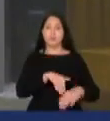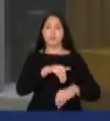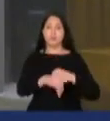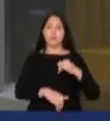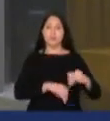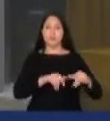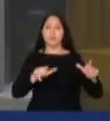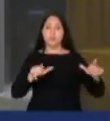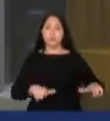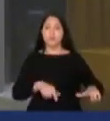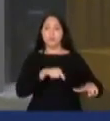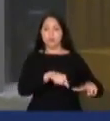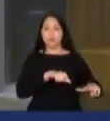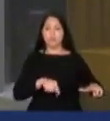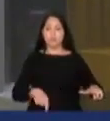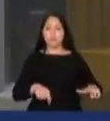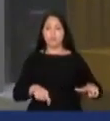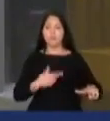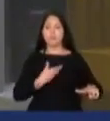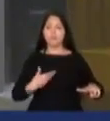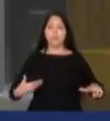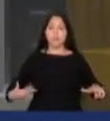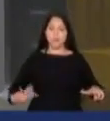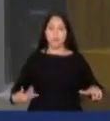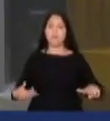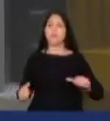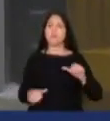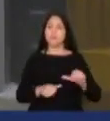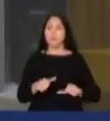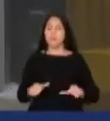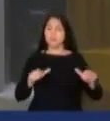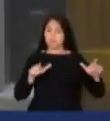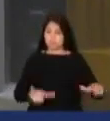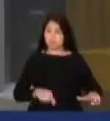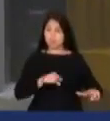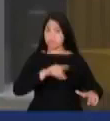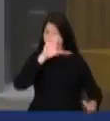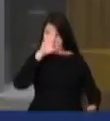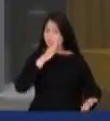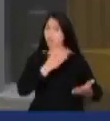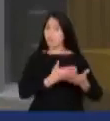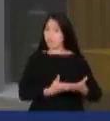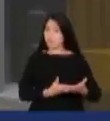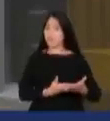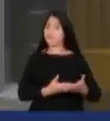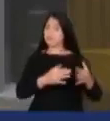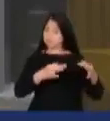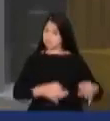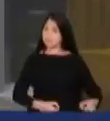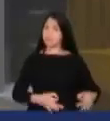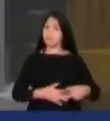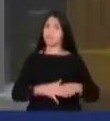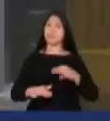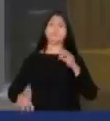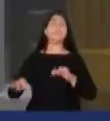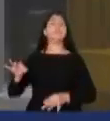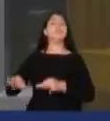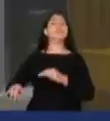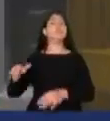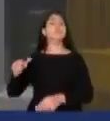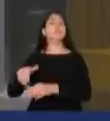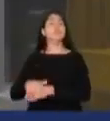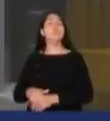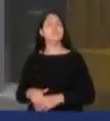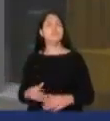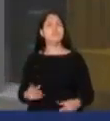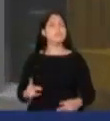de governo. As urnas eletrônicas revelaram seguras e confiáveis, assim como a justiça eleitoral. Mas o presidente não se conforma